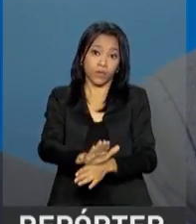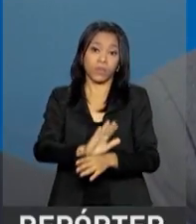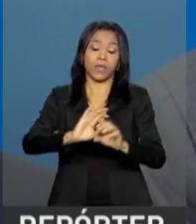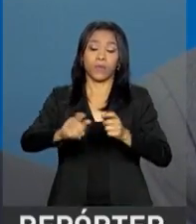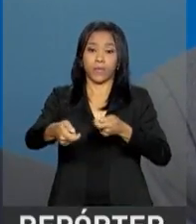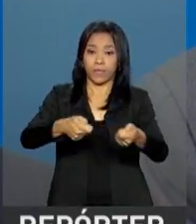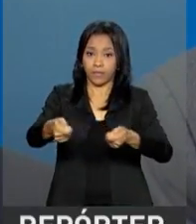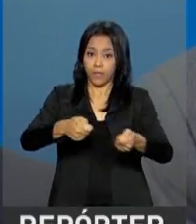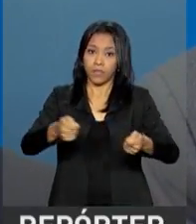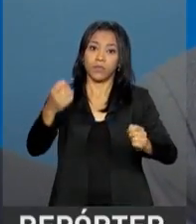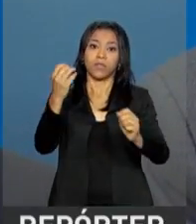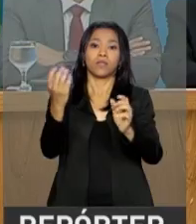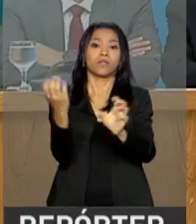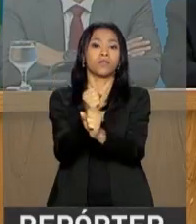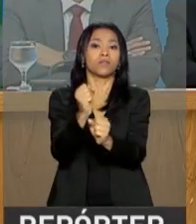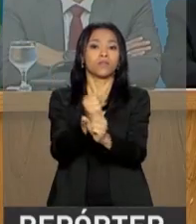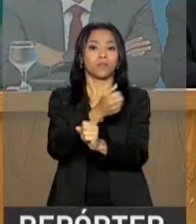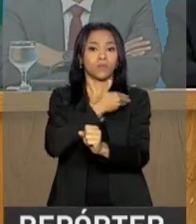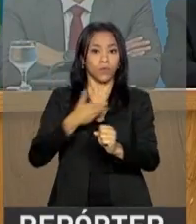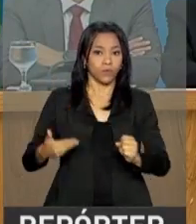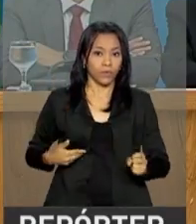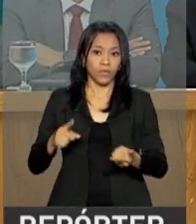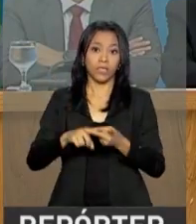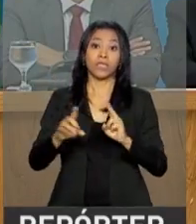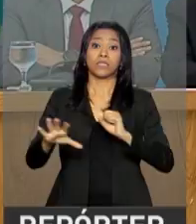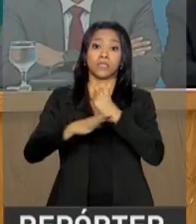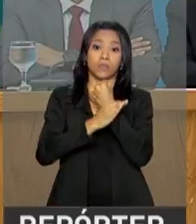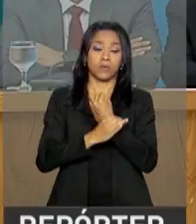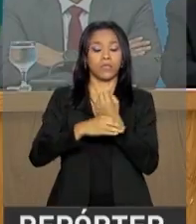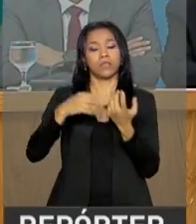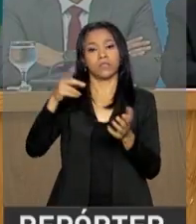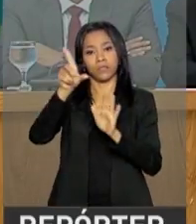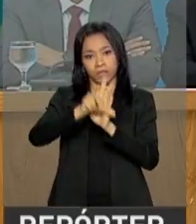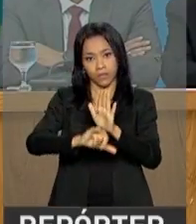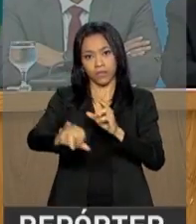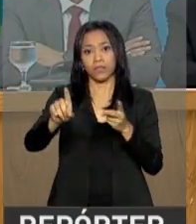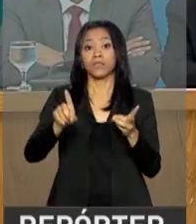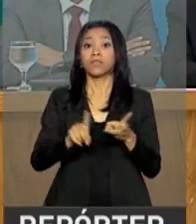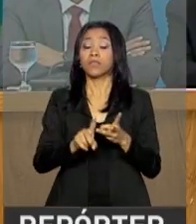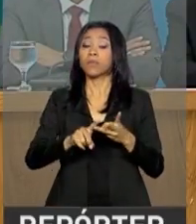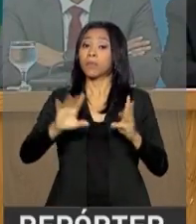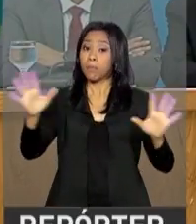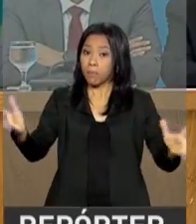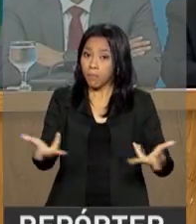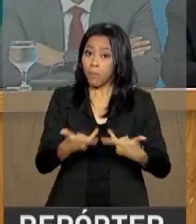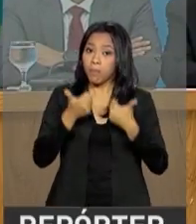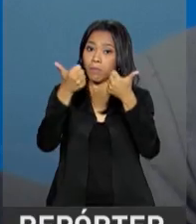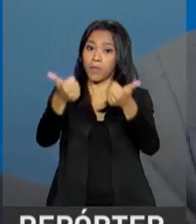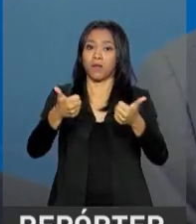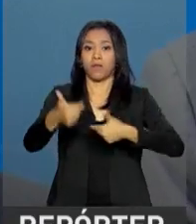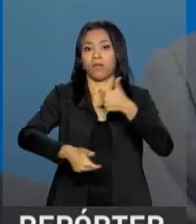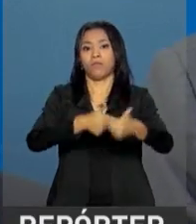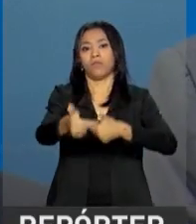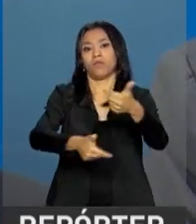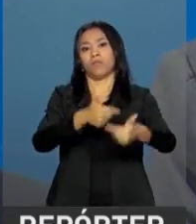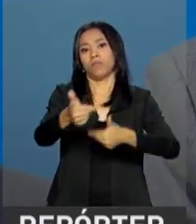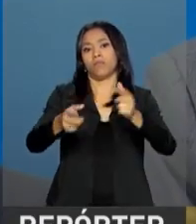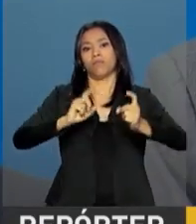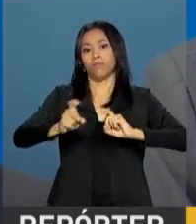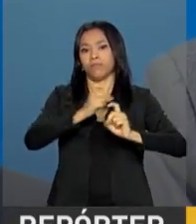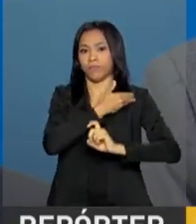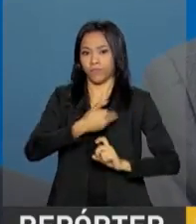produtividade no brasil dar mais segurança jurídica e aprimorar a atuação das instituições o presidente